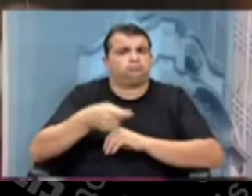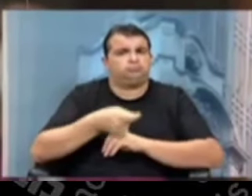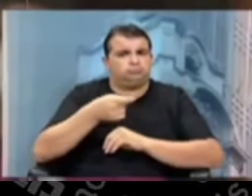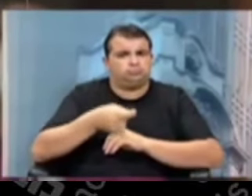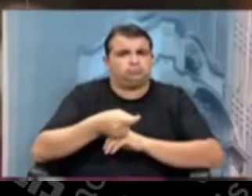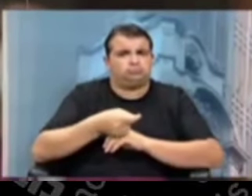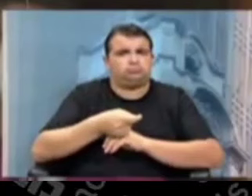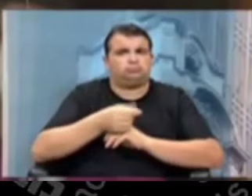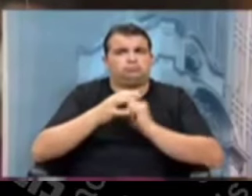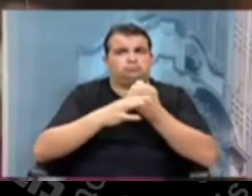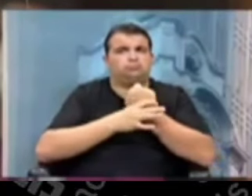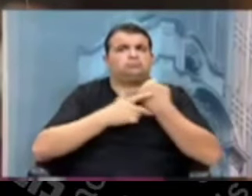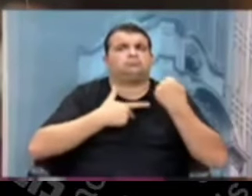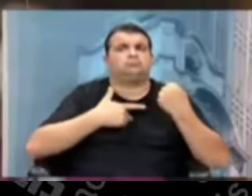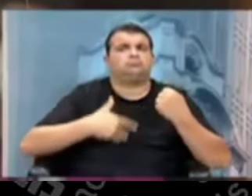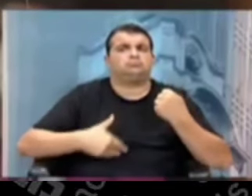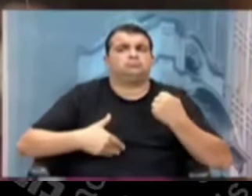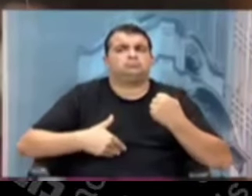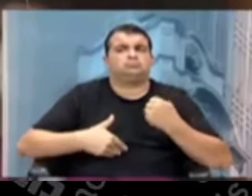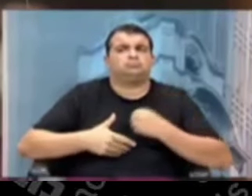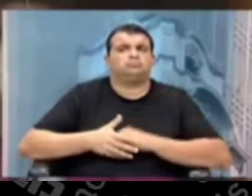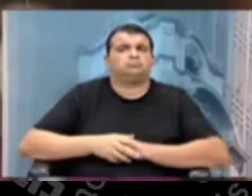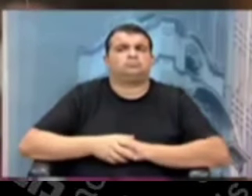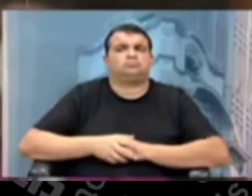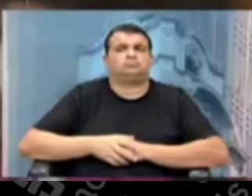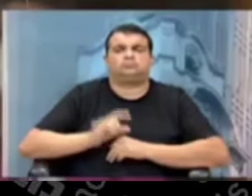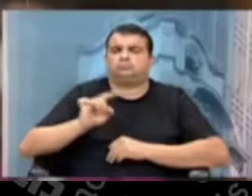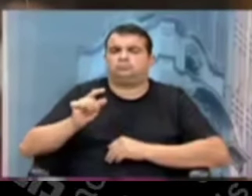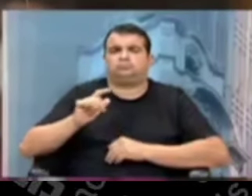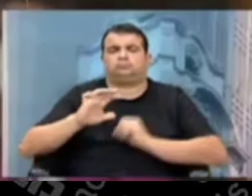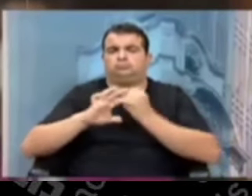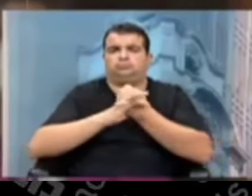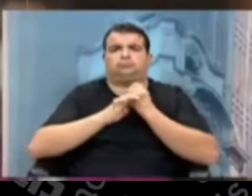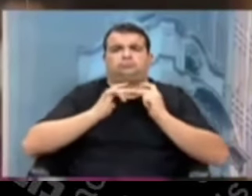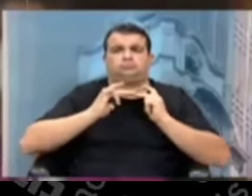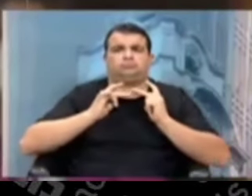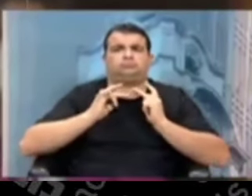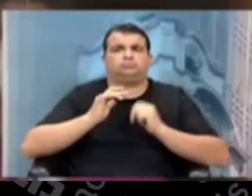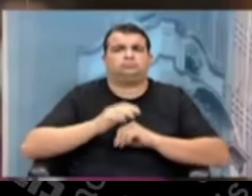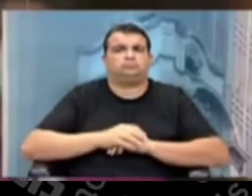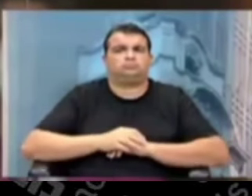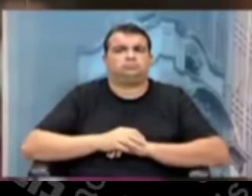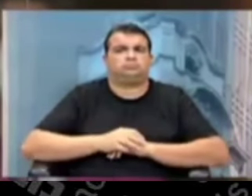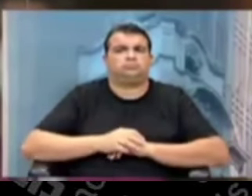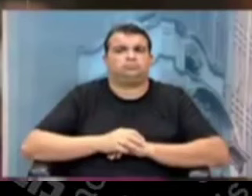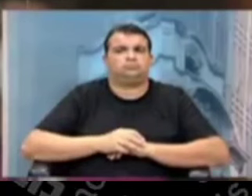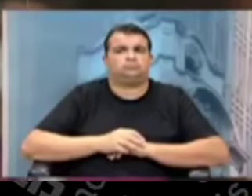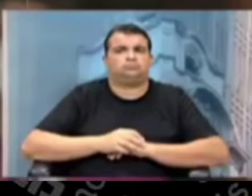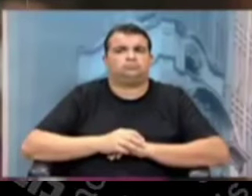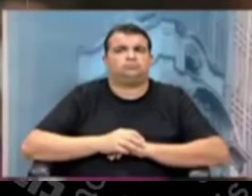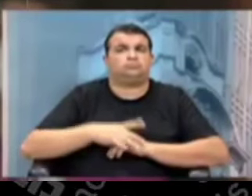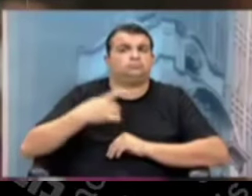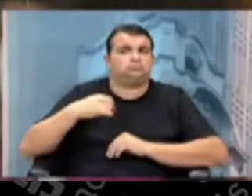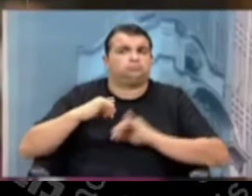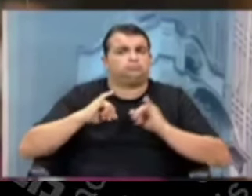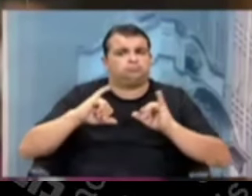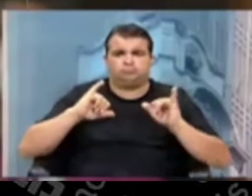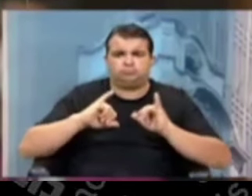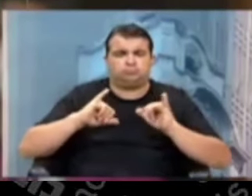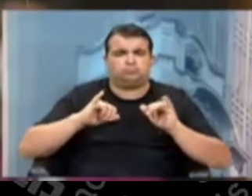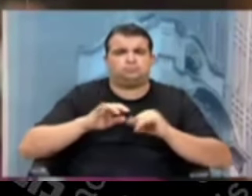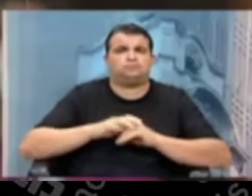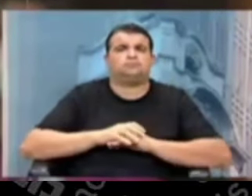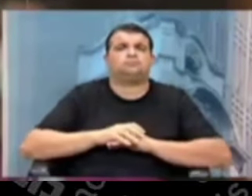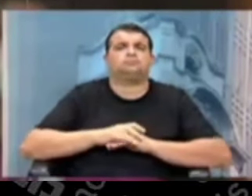obrigação com a segurança pública e não a segurança privada isso tem que ser dito